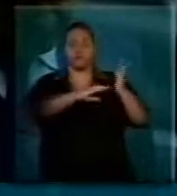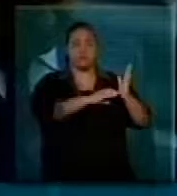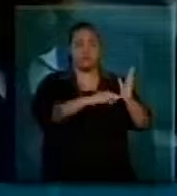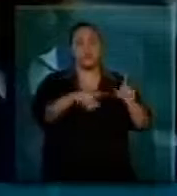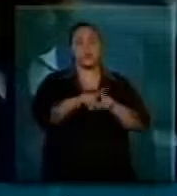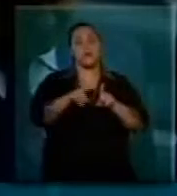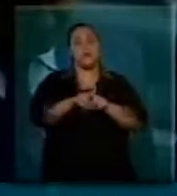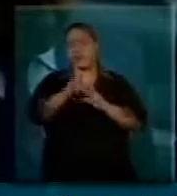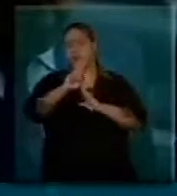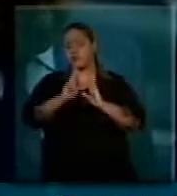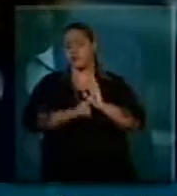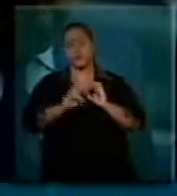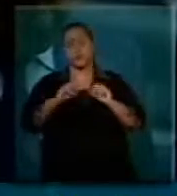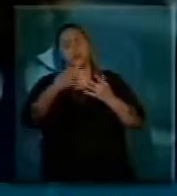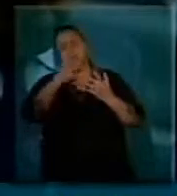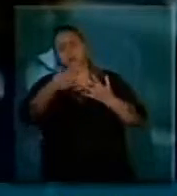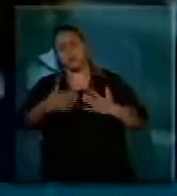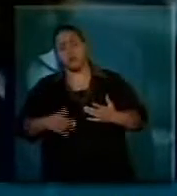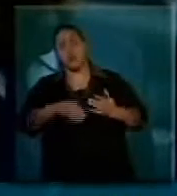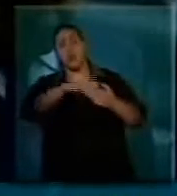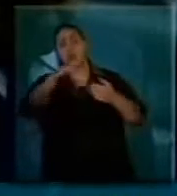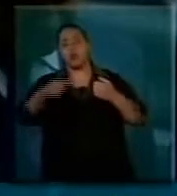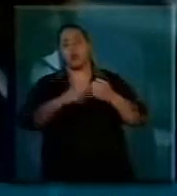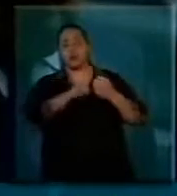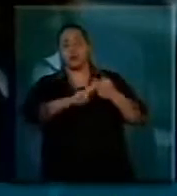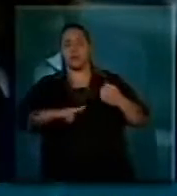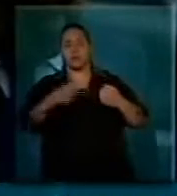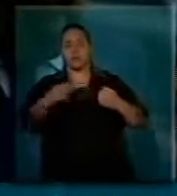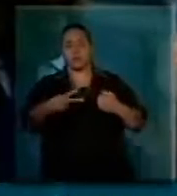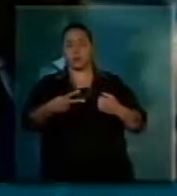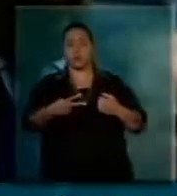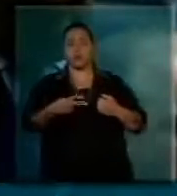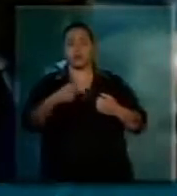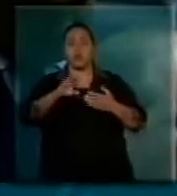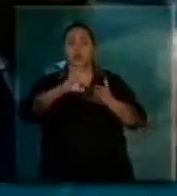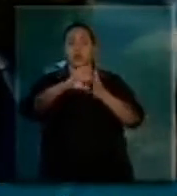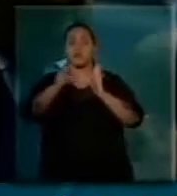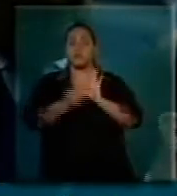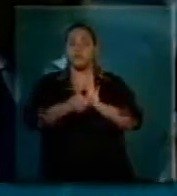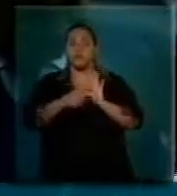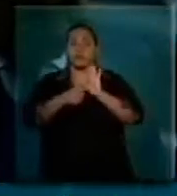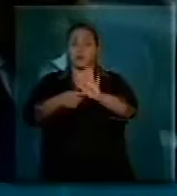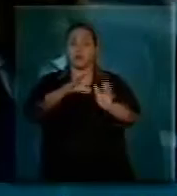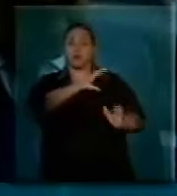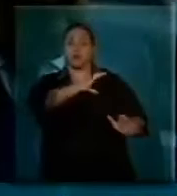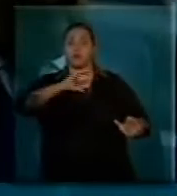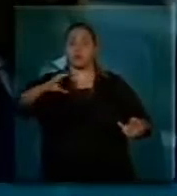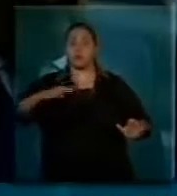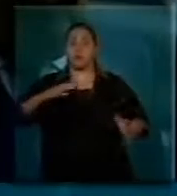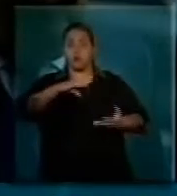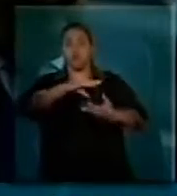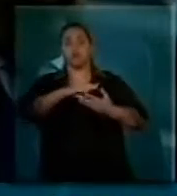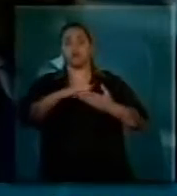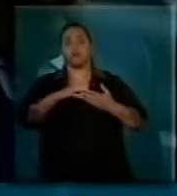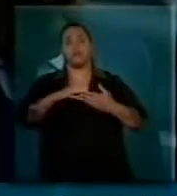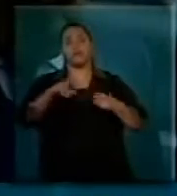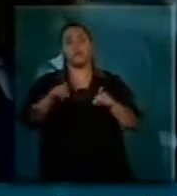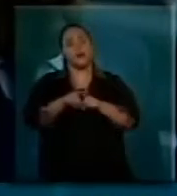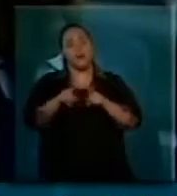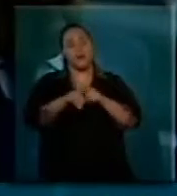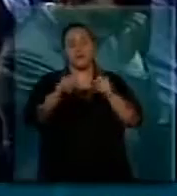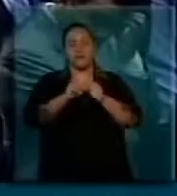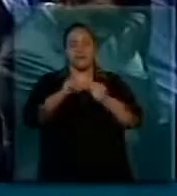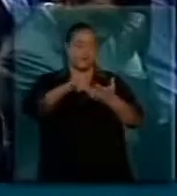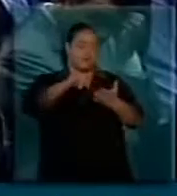regimento comum. Aí vai, muito bem, parágrafo 2º. As emendas serão apresentadas na comissão mista, que sobre elas emitirá parecer e apreciadas na